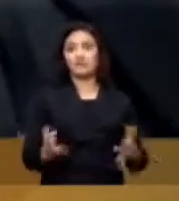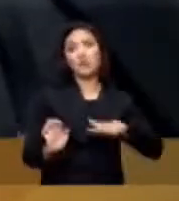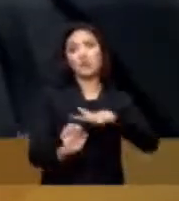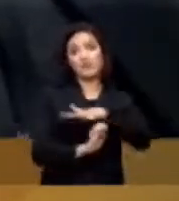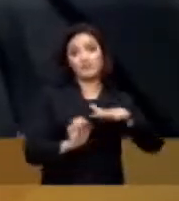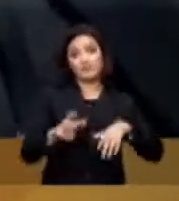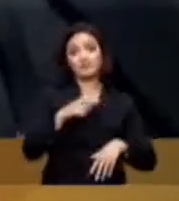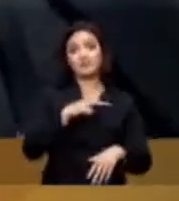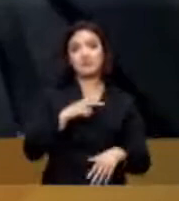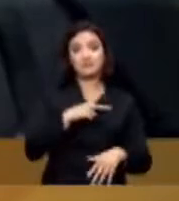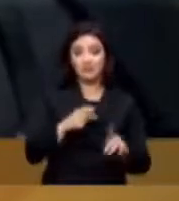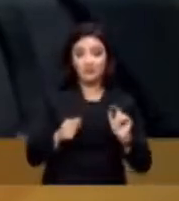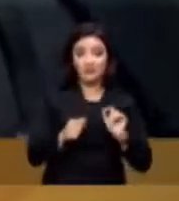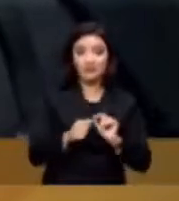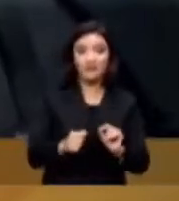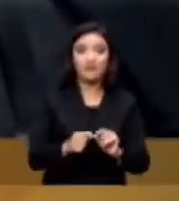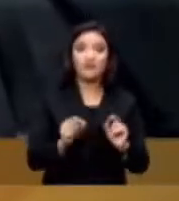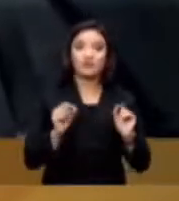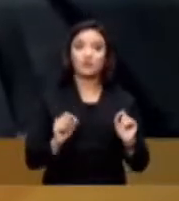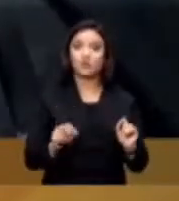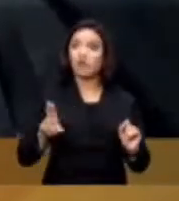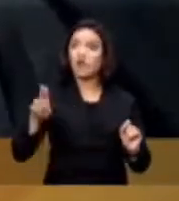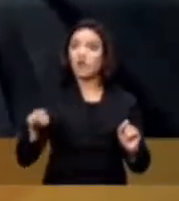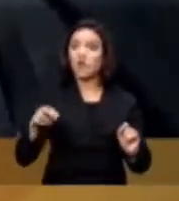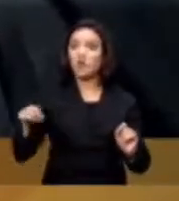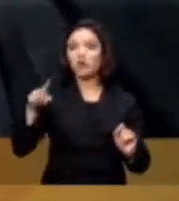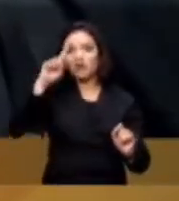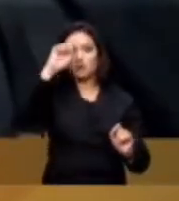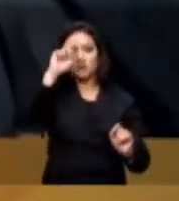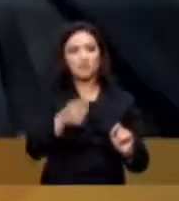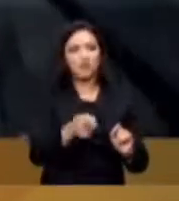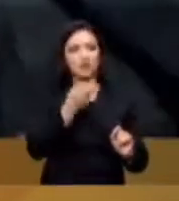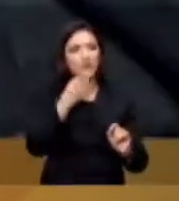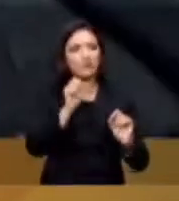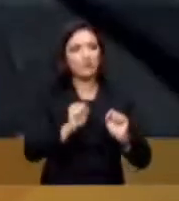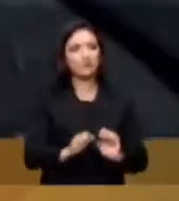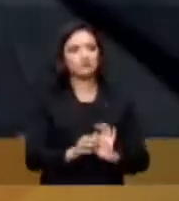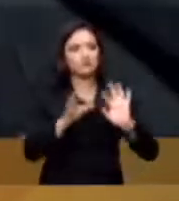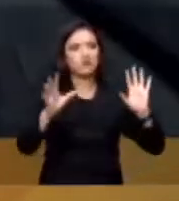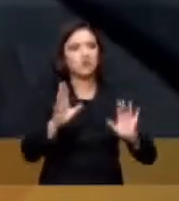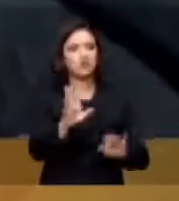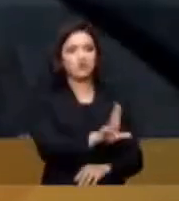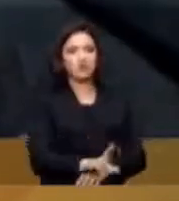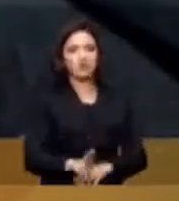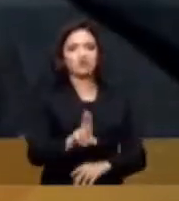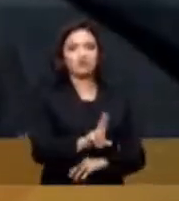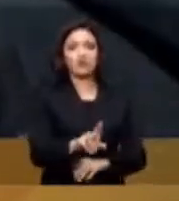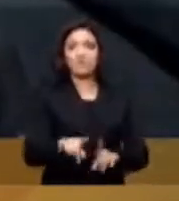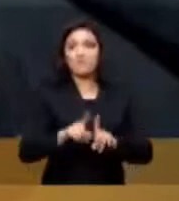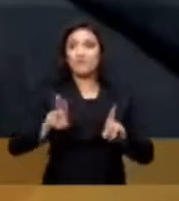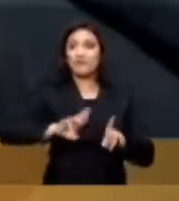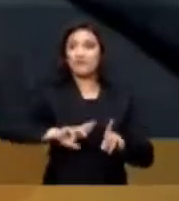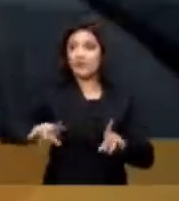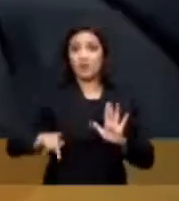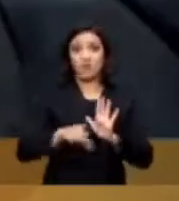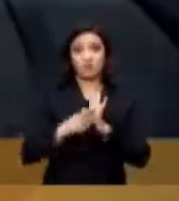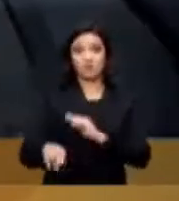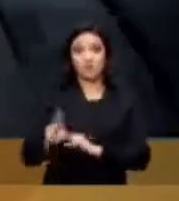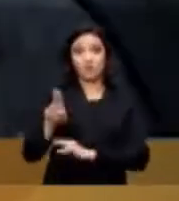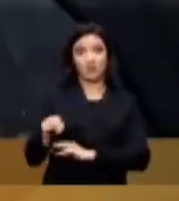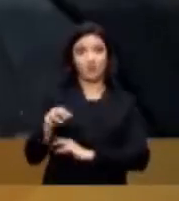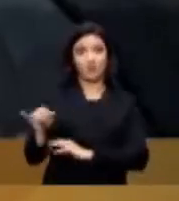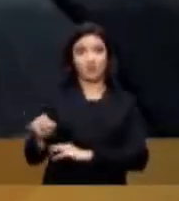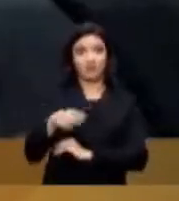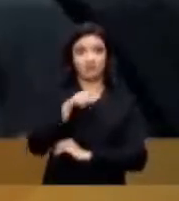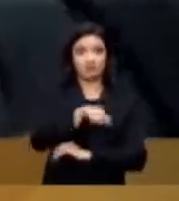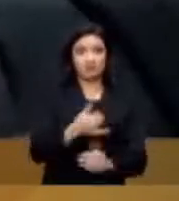essa desoneração pela União Federal, que não é a titular deste patrimônio público,